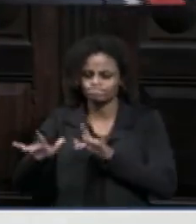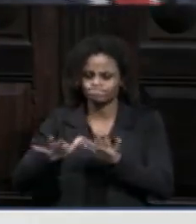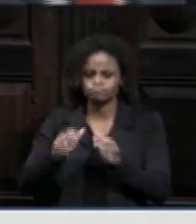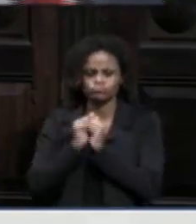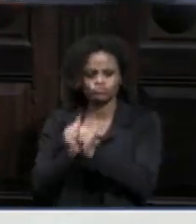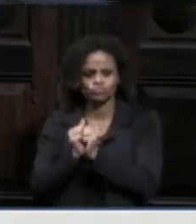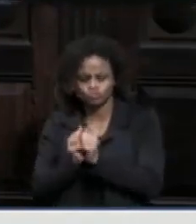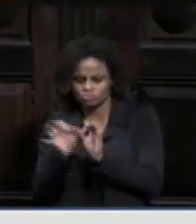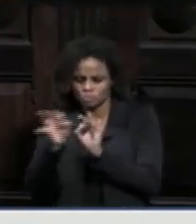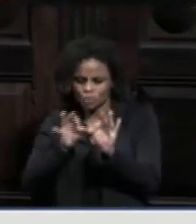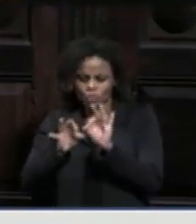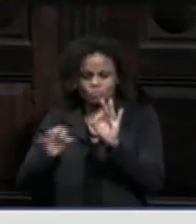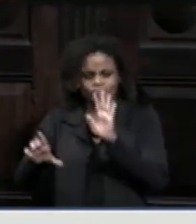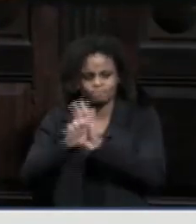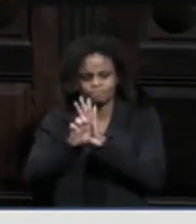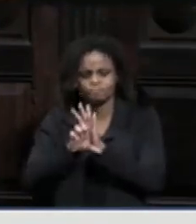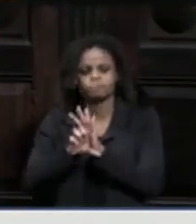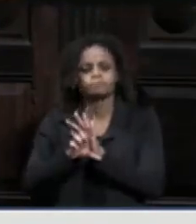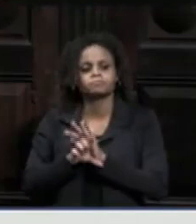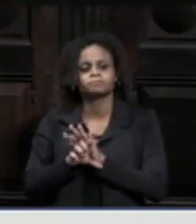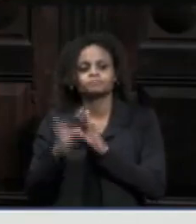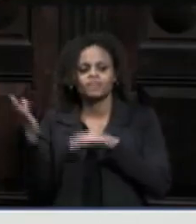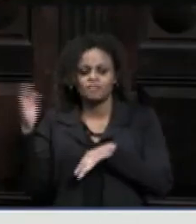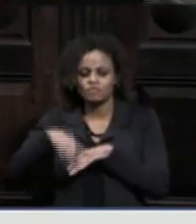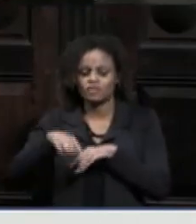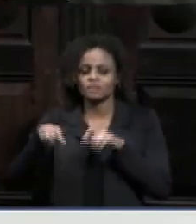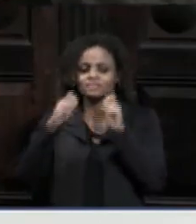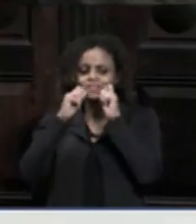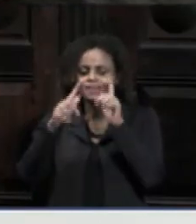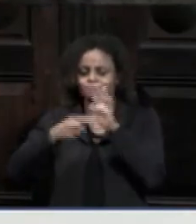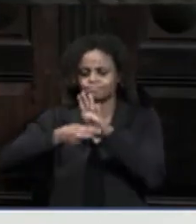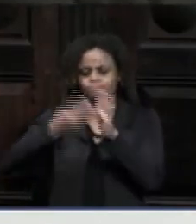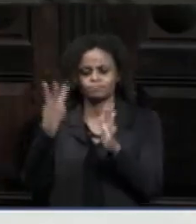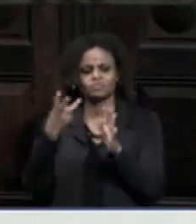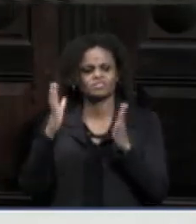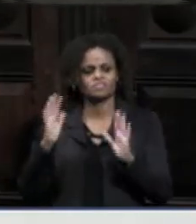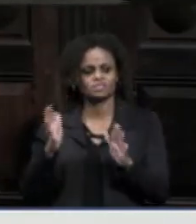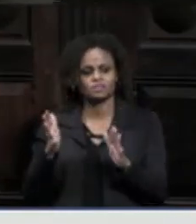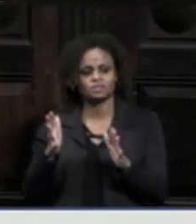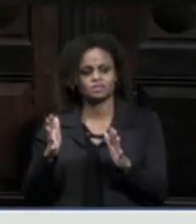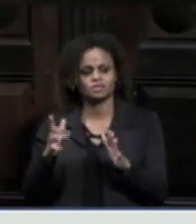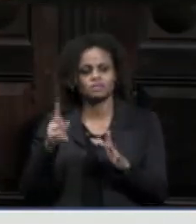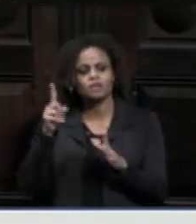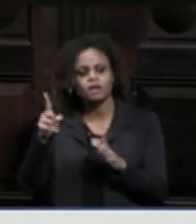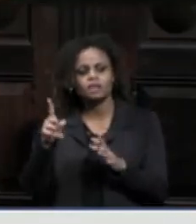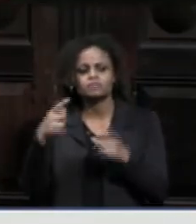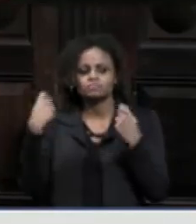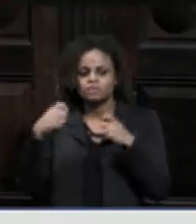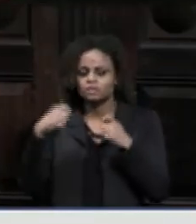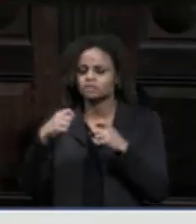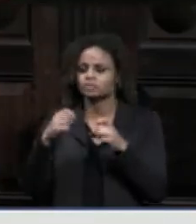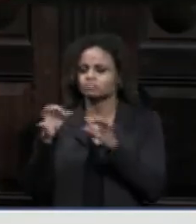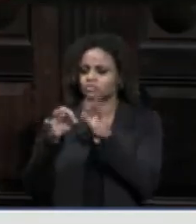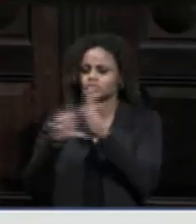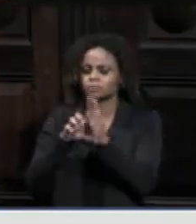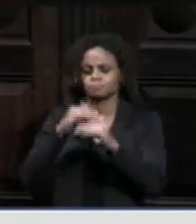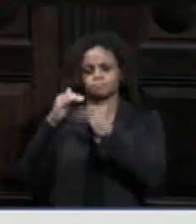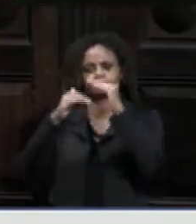esse projeto, já veio aqui nessa galeria por mais de 3 vezes, merece que esse projeto avance.